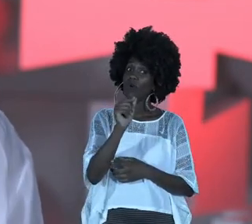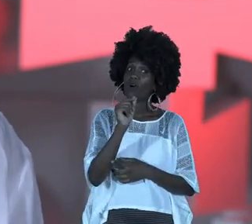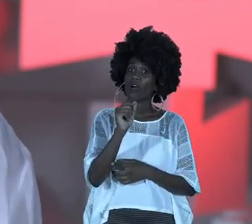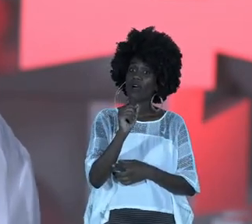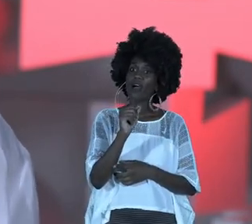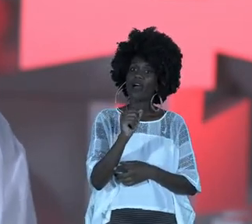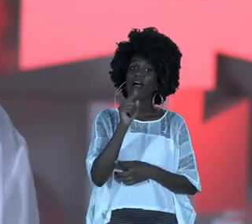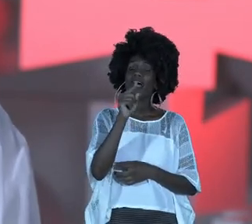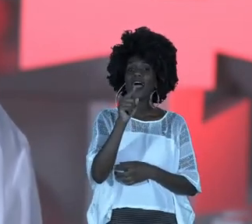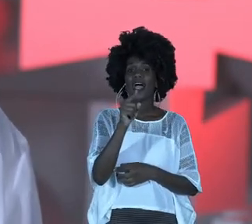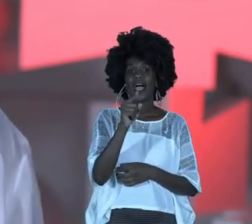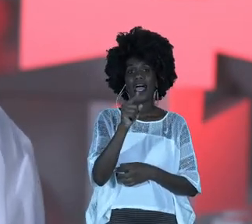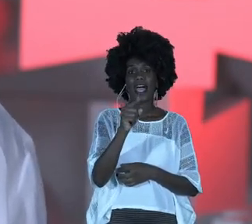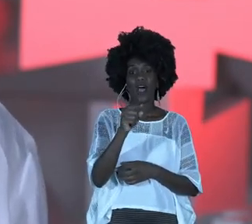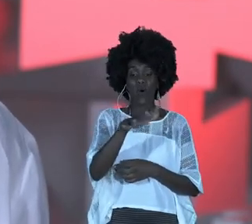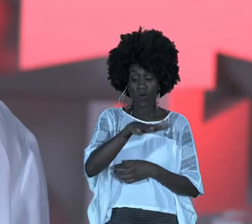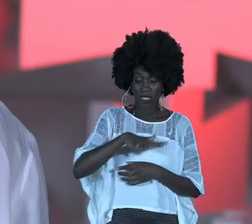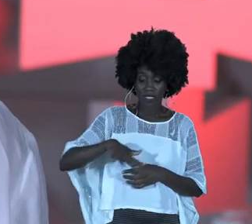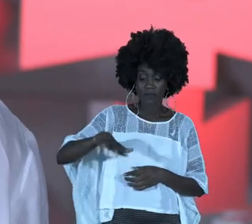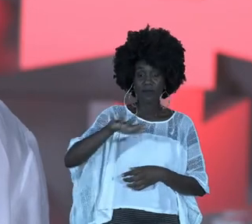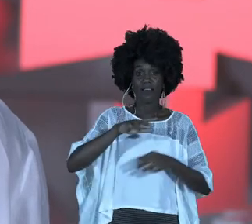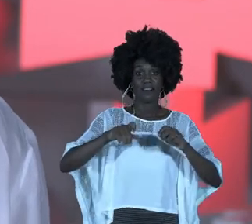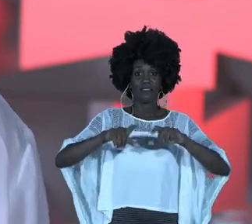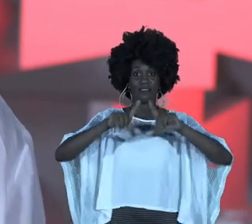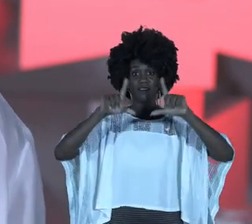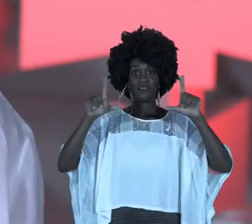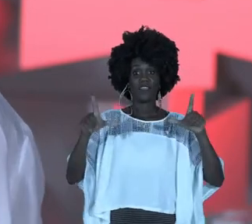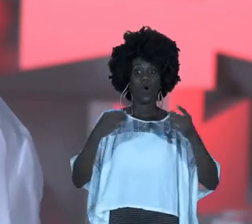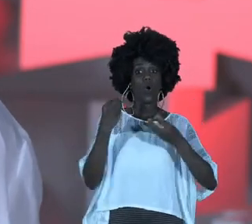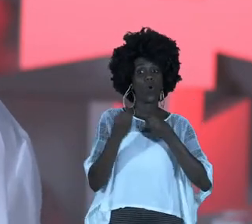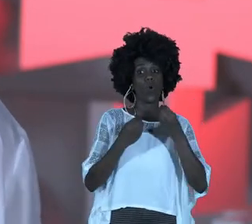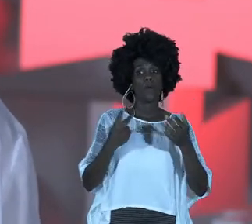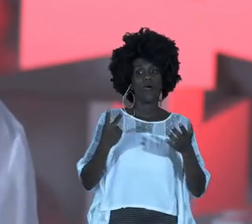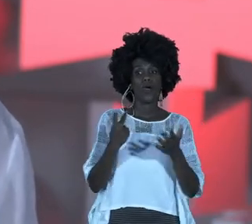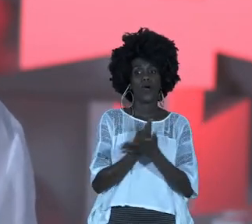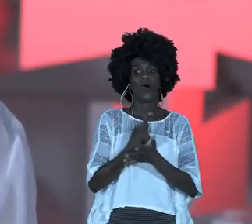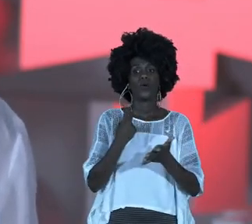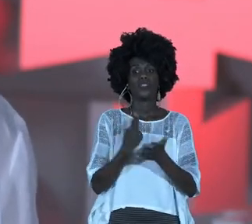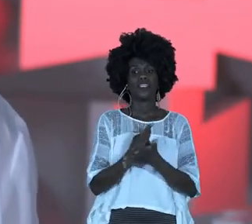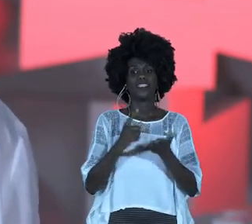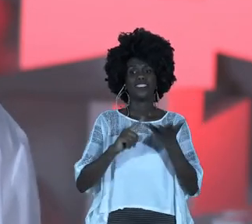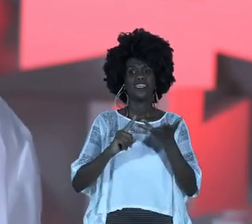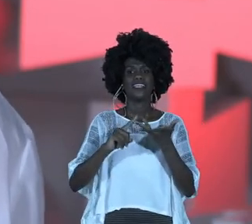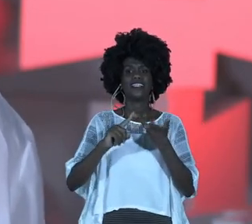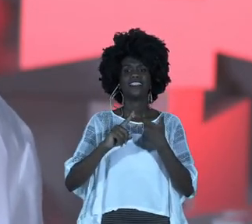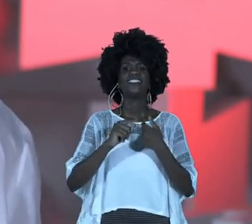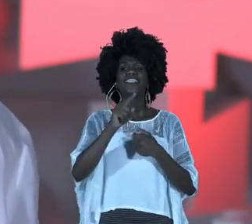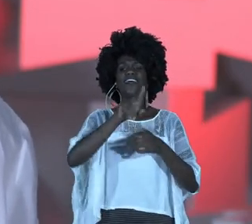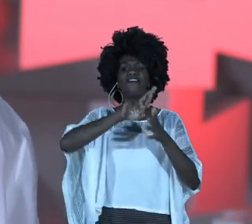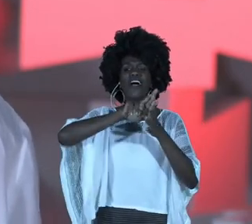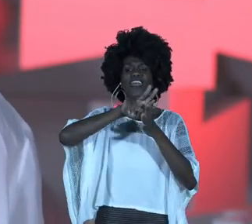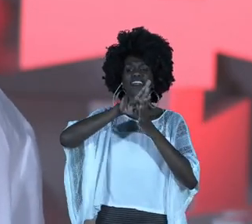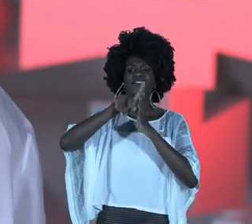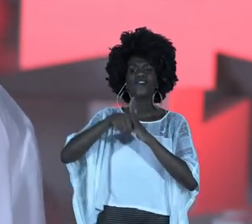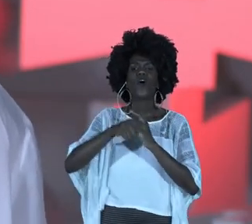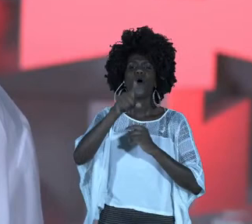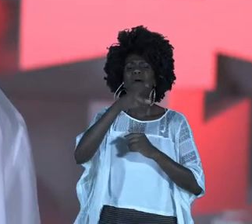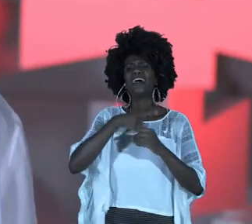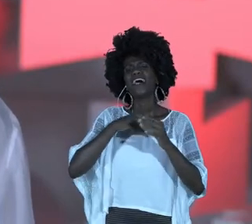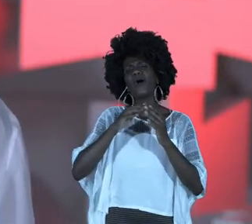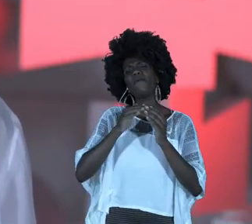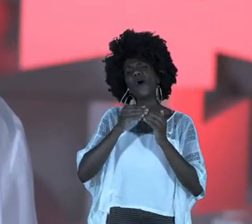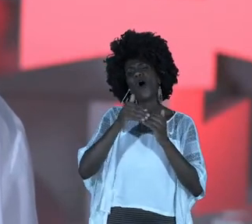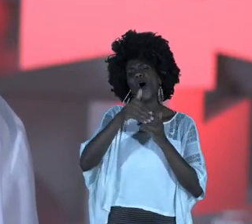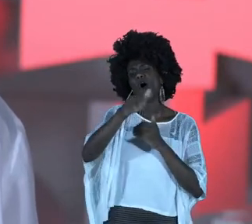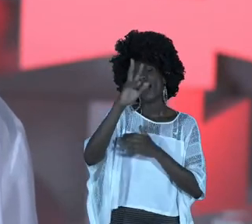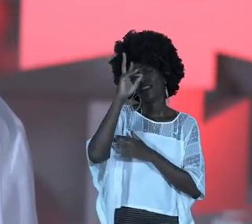essa questão das espacialidades. Como isso acontece de várias maneiras, né? De várias formas, ao longo da